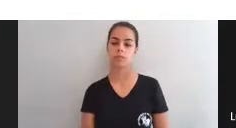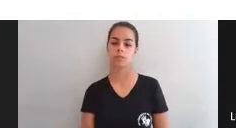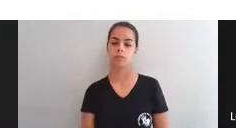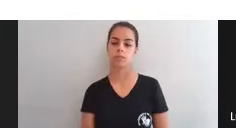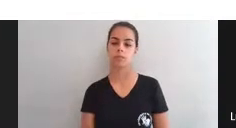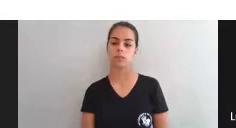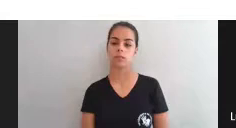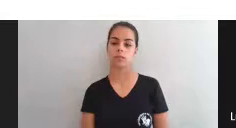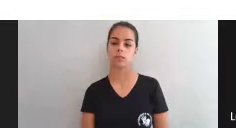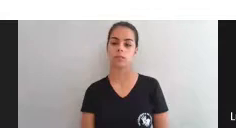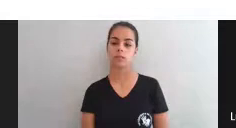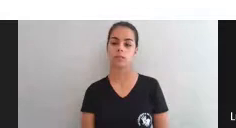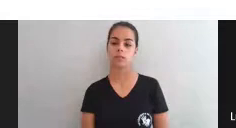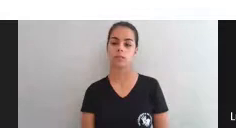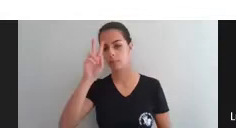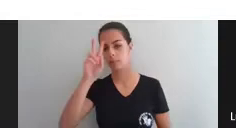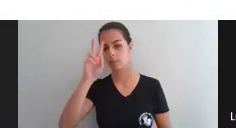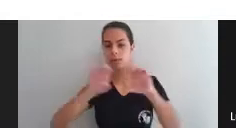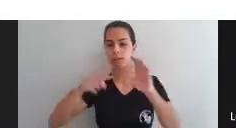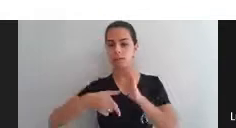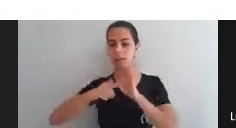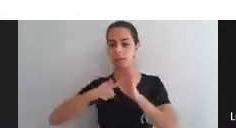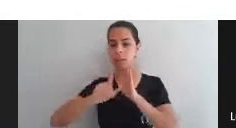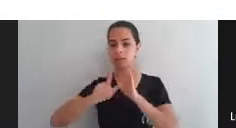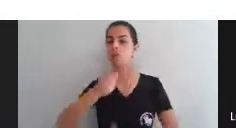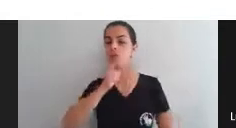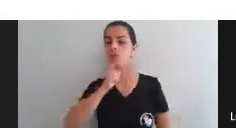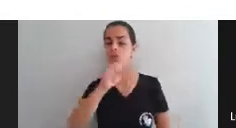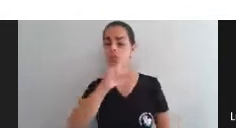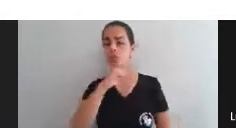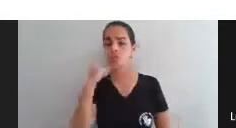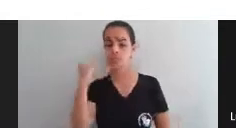aquela equação do refrigerador,